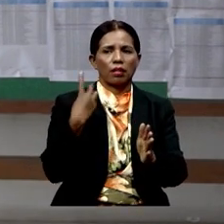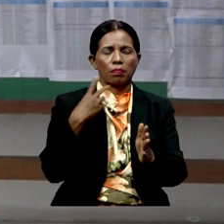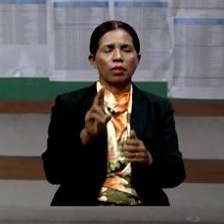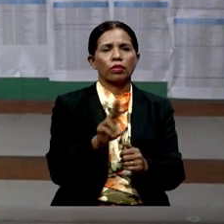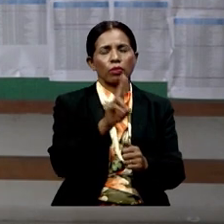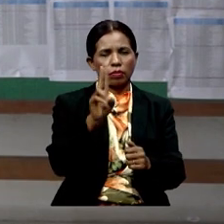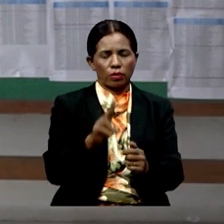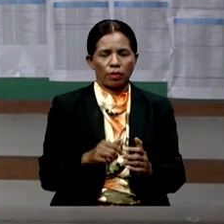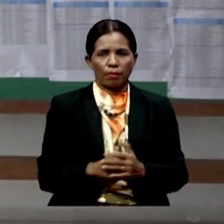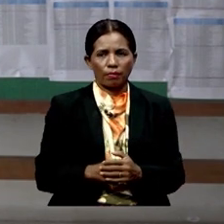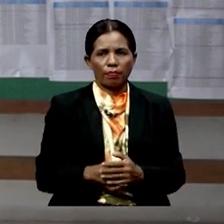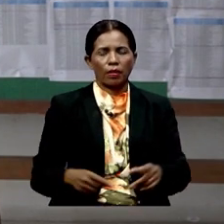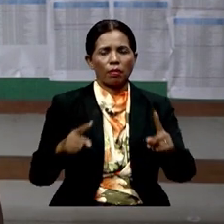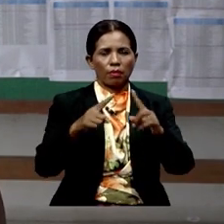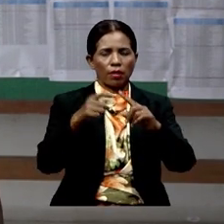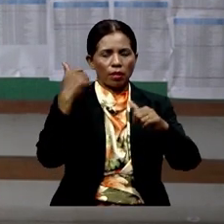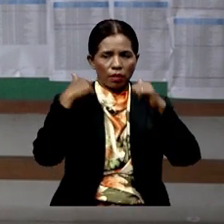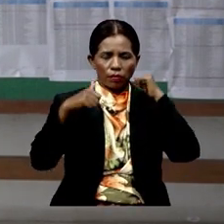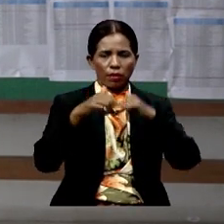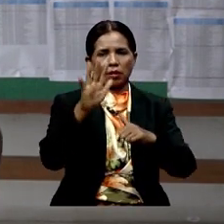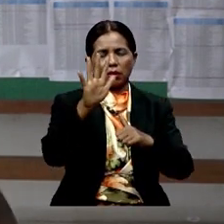utilija ba atividade slima.